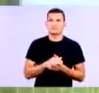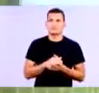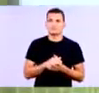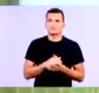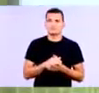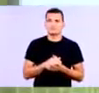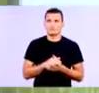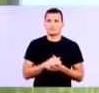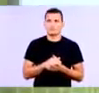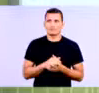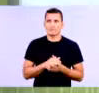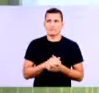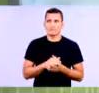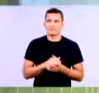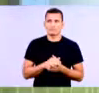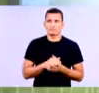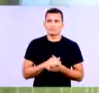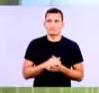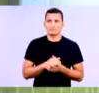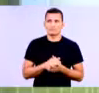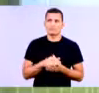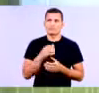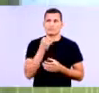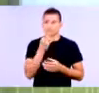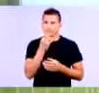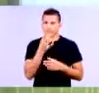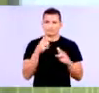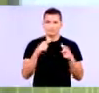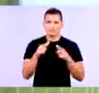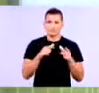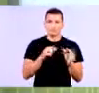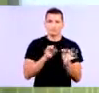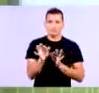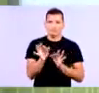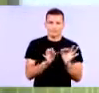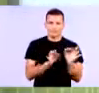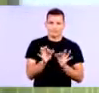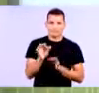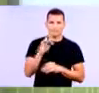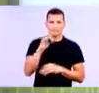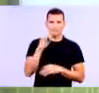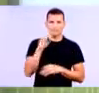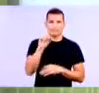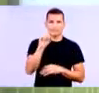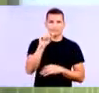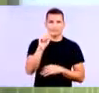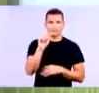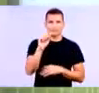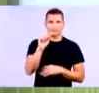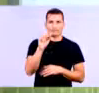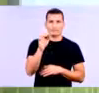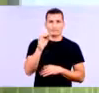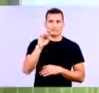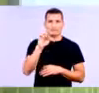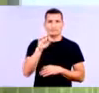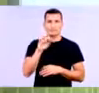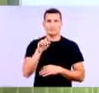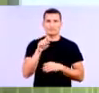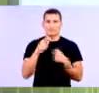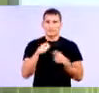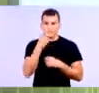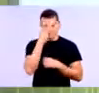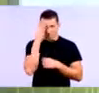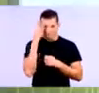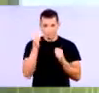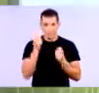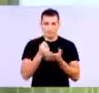assim, o grande boom de se trabalhar com plano, né, de desastres, que na hora você precisa de pessoas para poder te auxiliar,